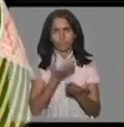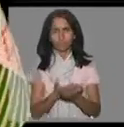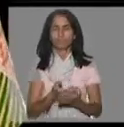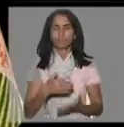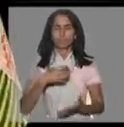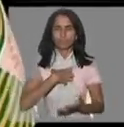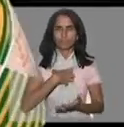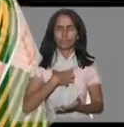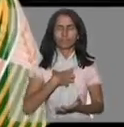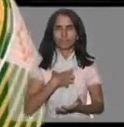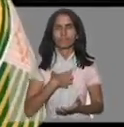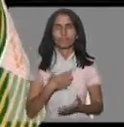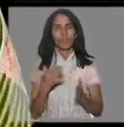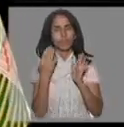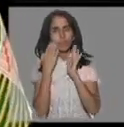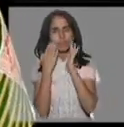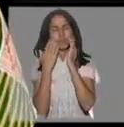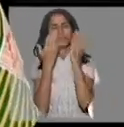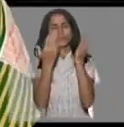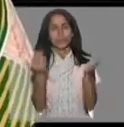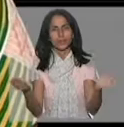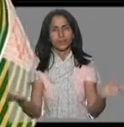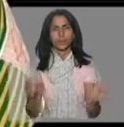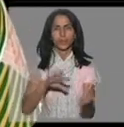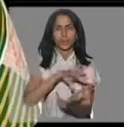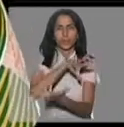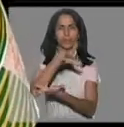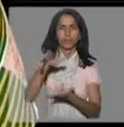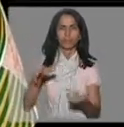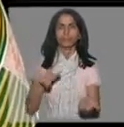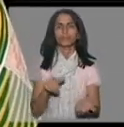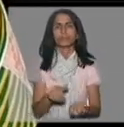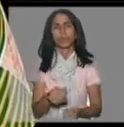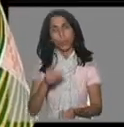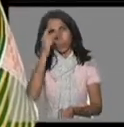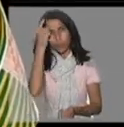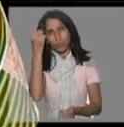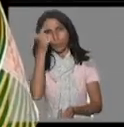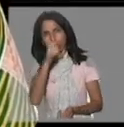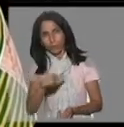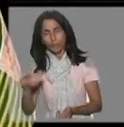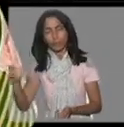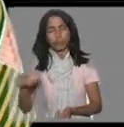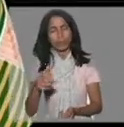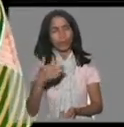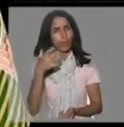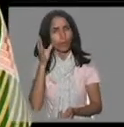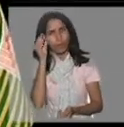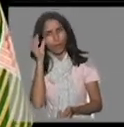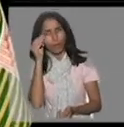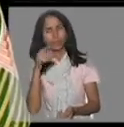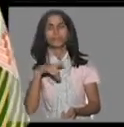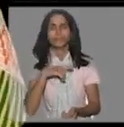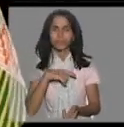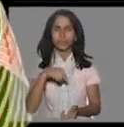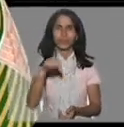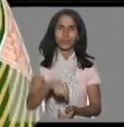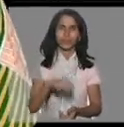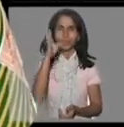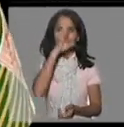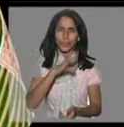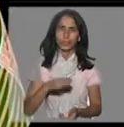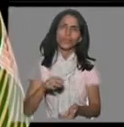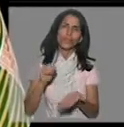eu era, assim, como eu queria me mostrar para o mundo, começou a gerar o interesse de outras pessoas, porque a gente tinha um buraco na moda